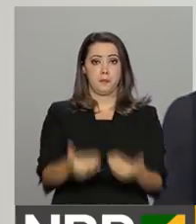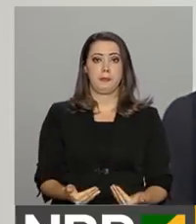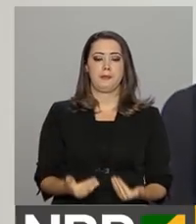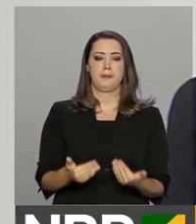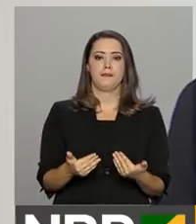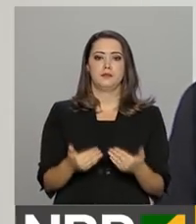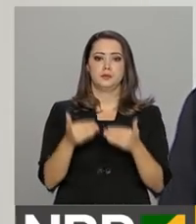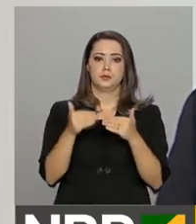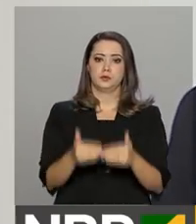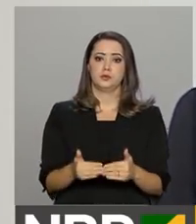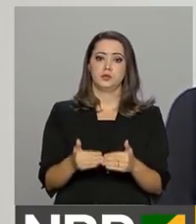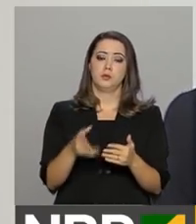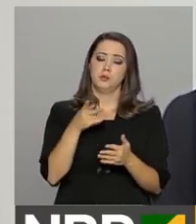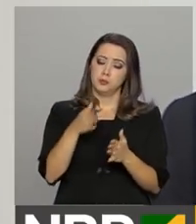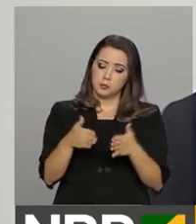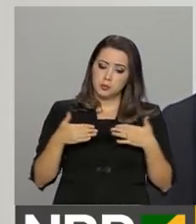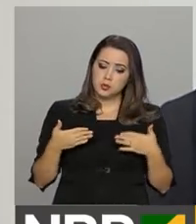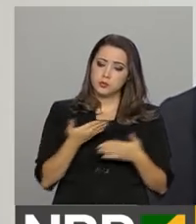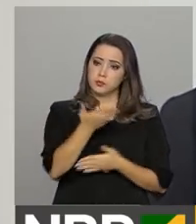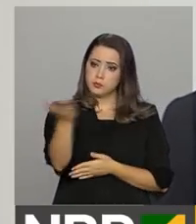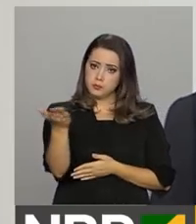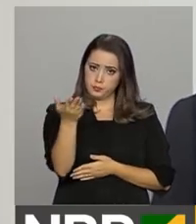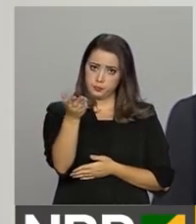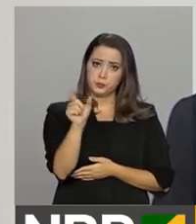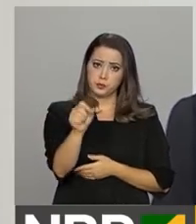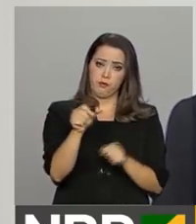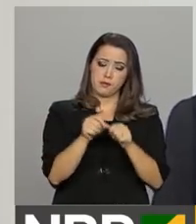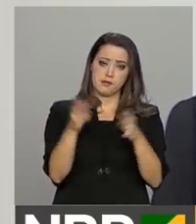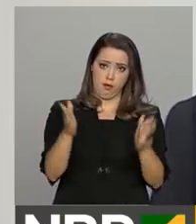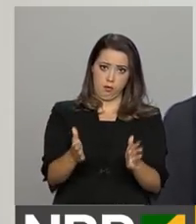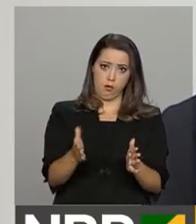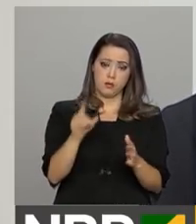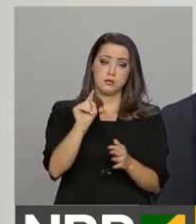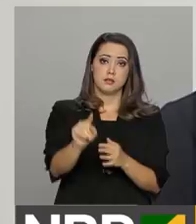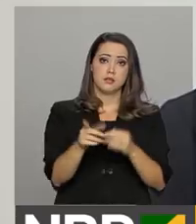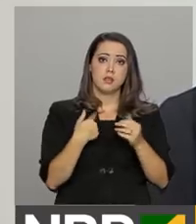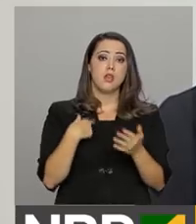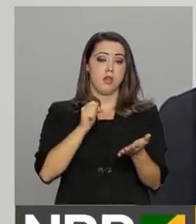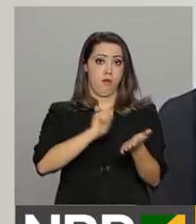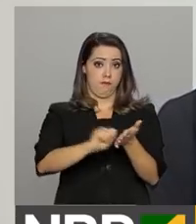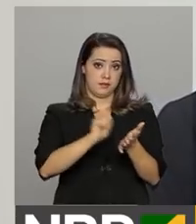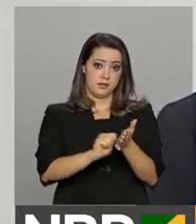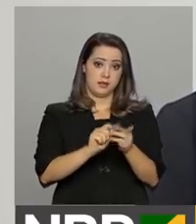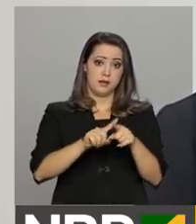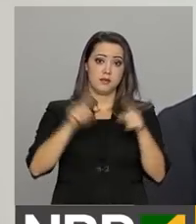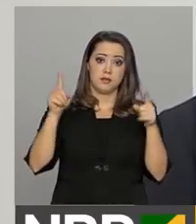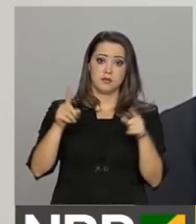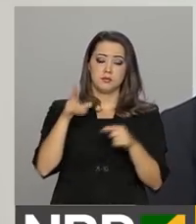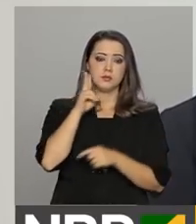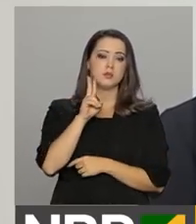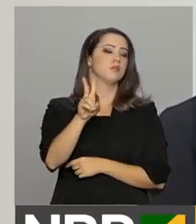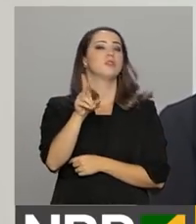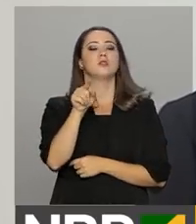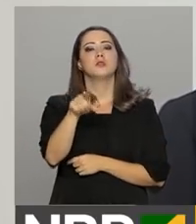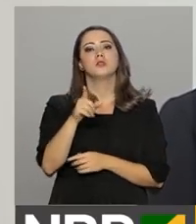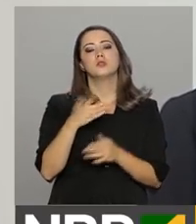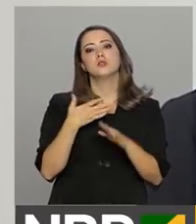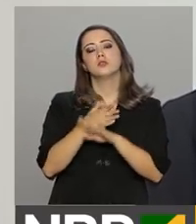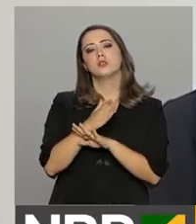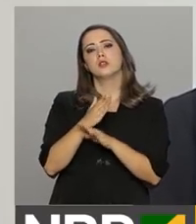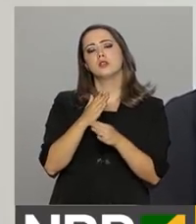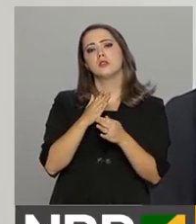tomando a liberdade de fazê lo neste momento porque é eu vou sancionar mas é evidente que isto passou